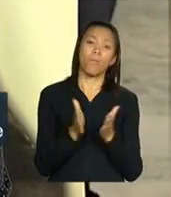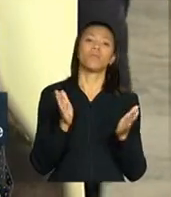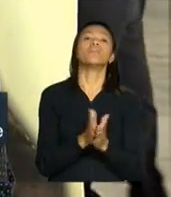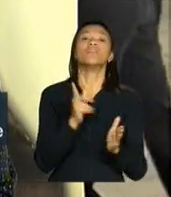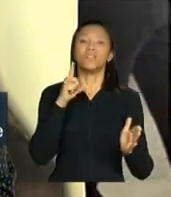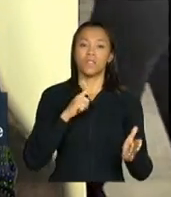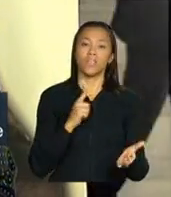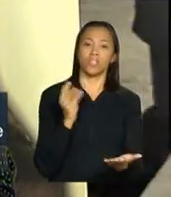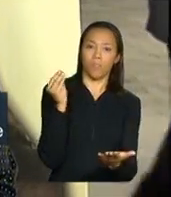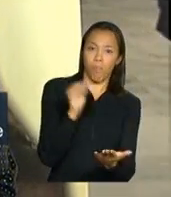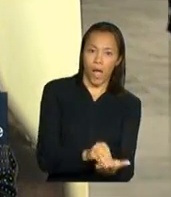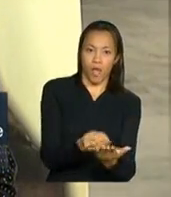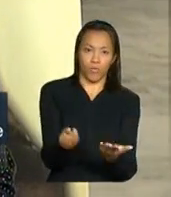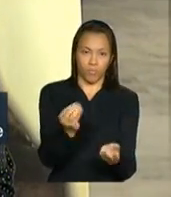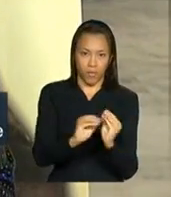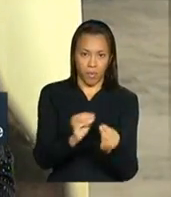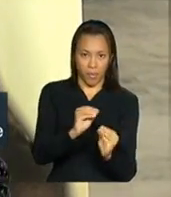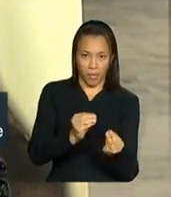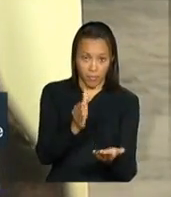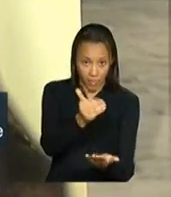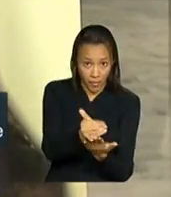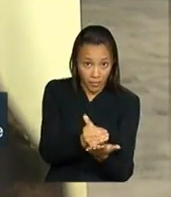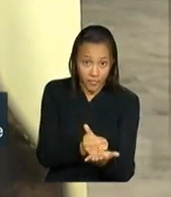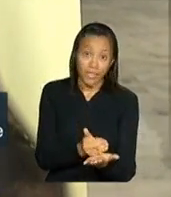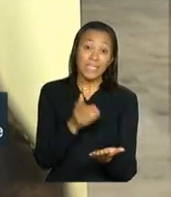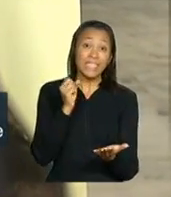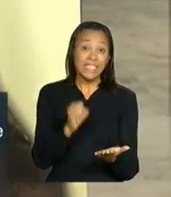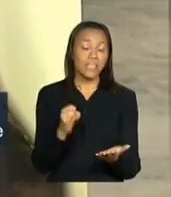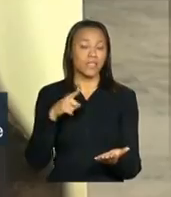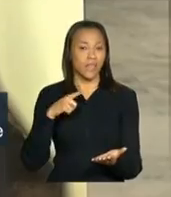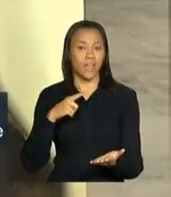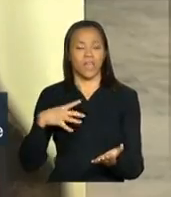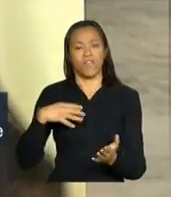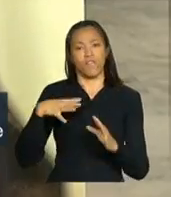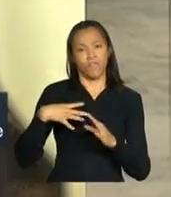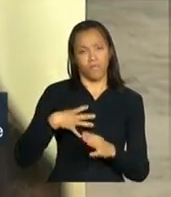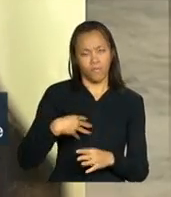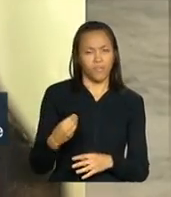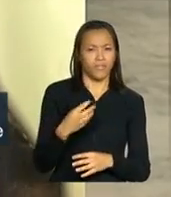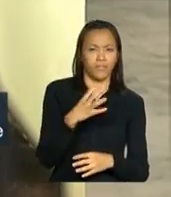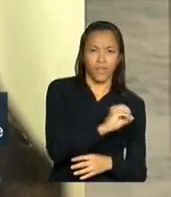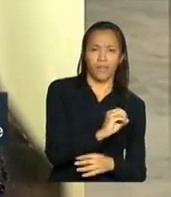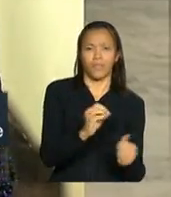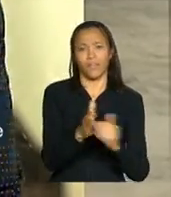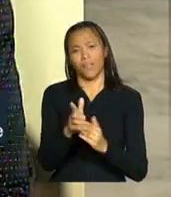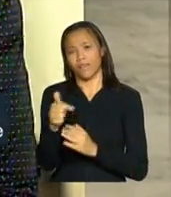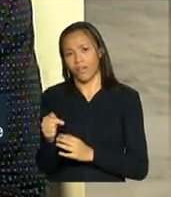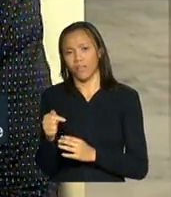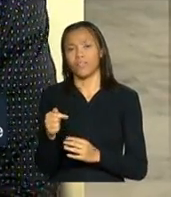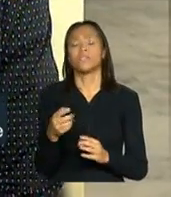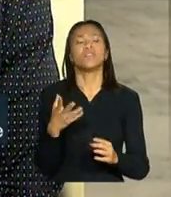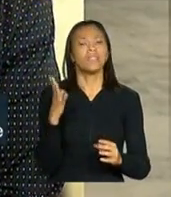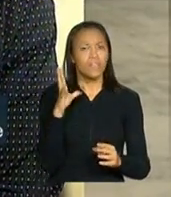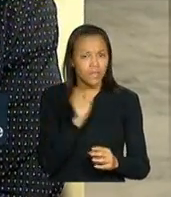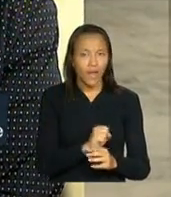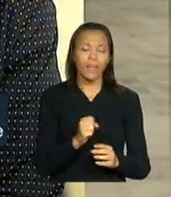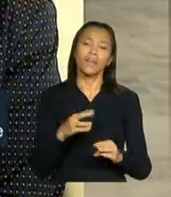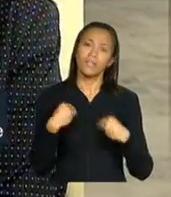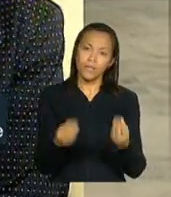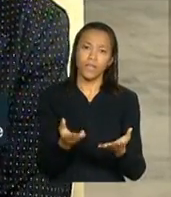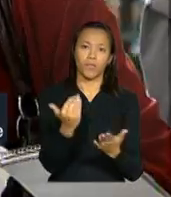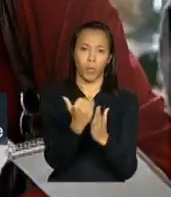cadastro único e recebam Bolsa Família e Se tiverem crianças de de 0 a 15 anos recebam Brasil carinhoso e saiam da extrema